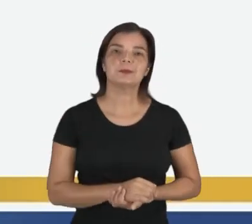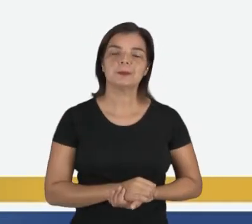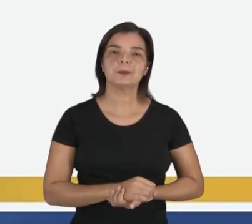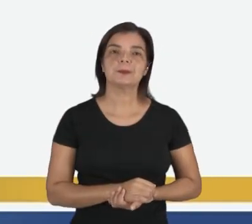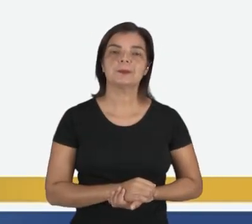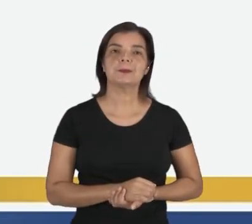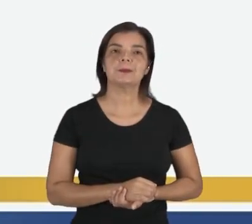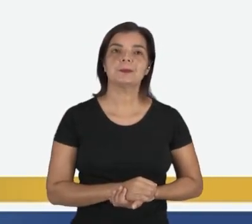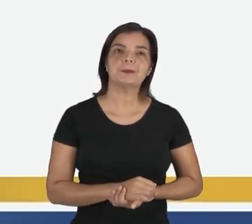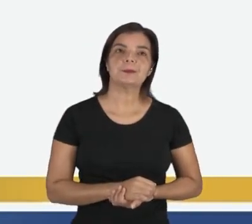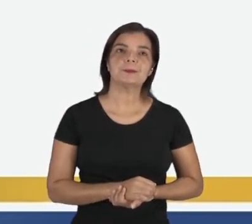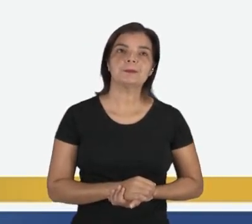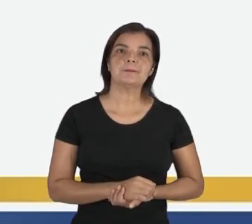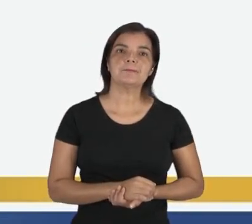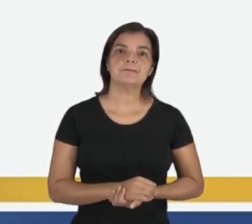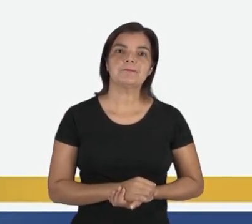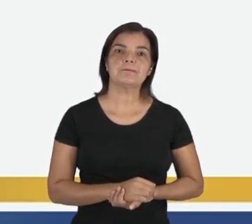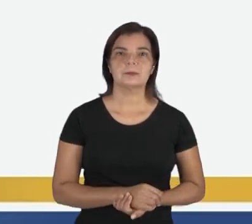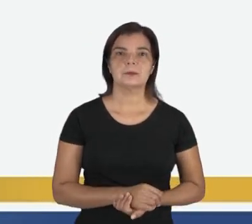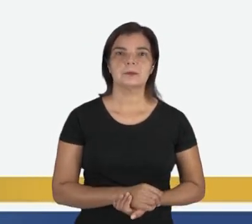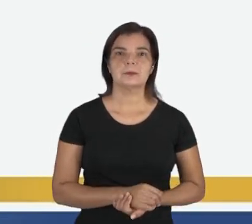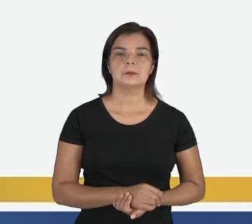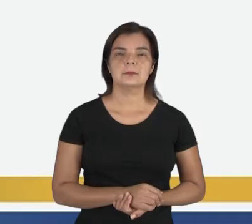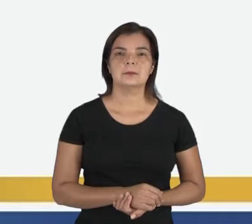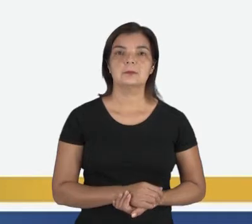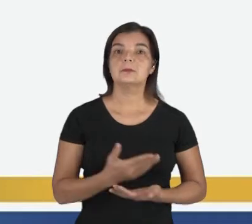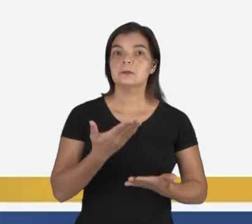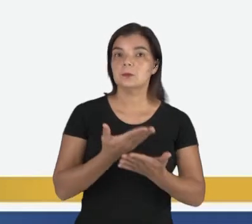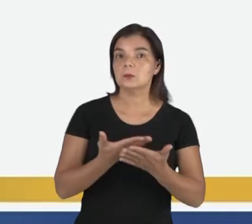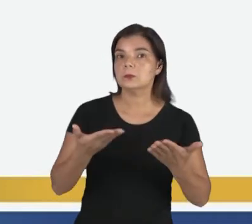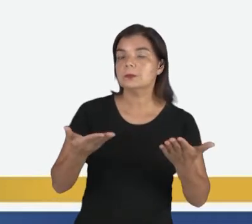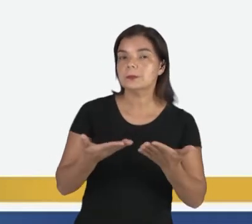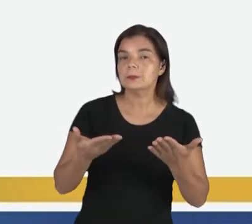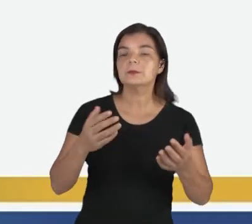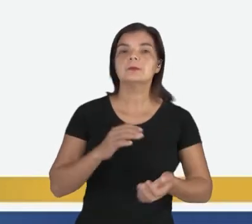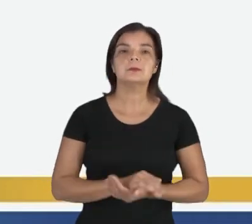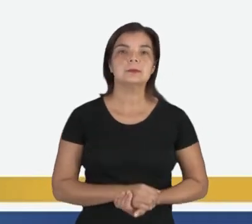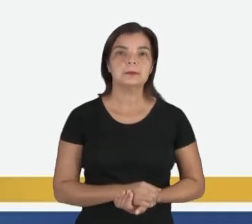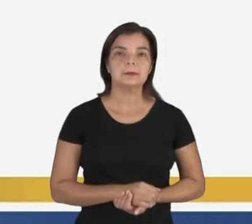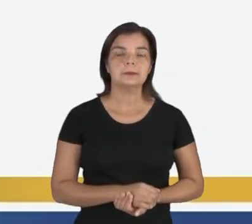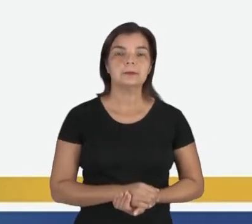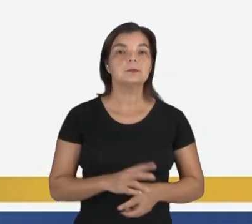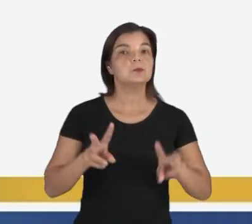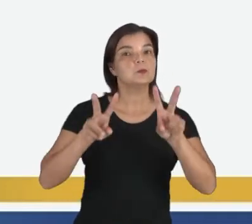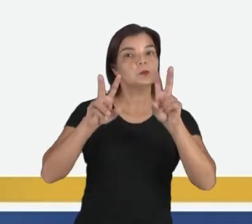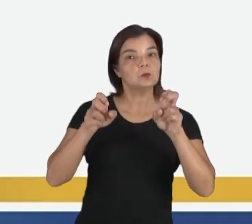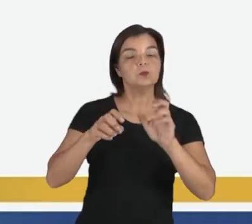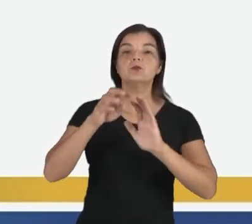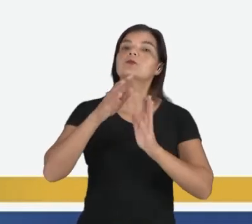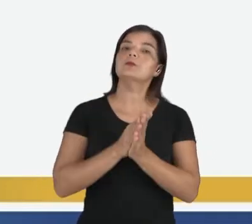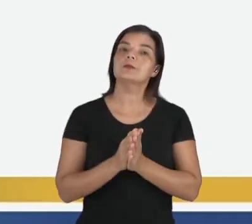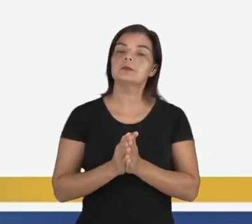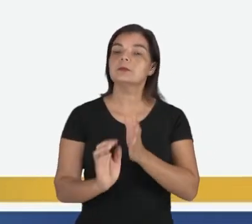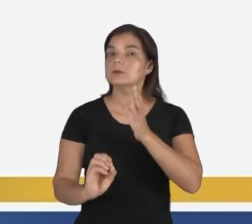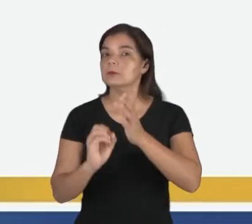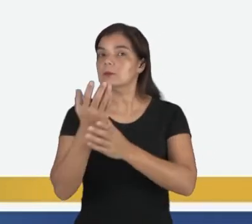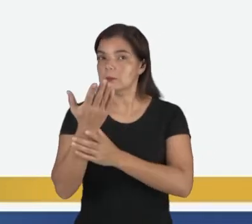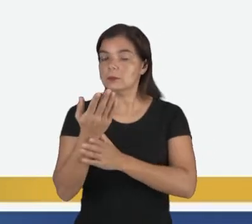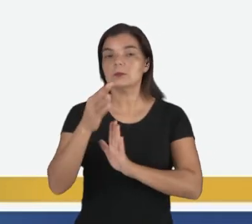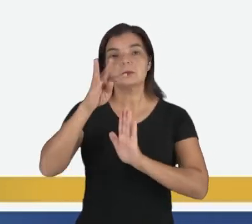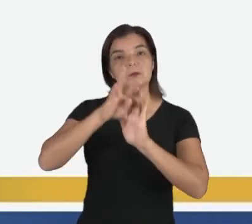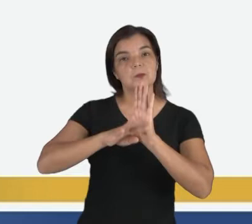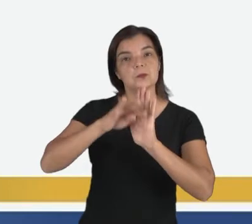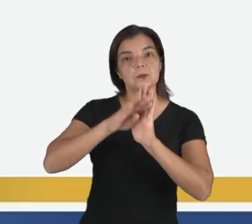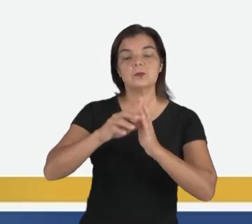corriqueiro, da normalidade cotidiana. A nossa aula de hoje é sobre tema e fato em um